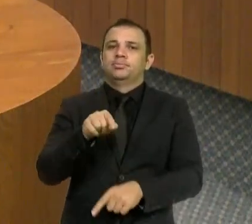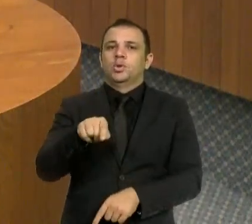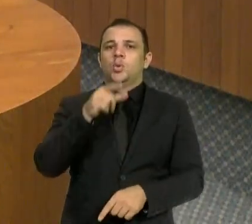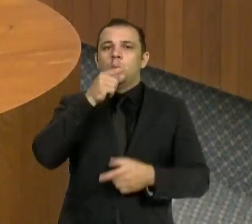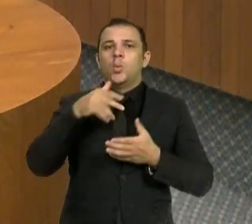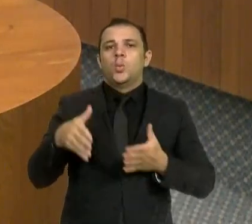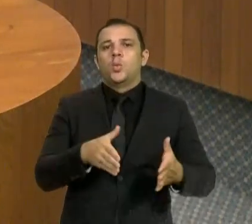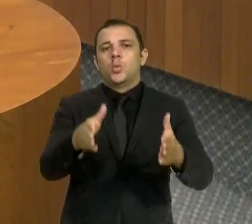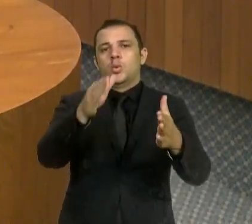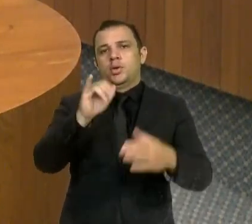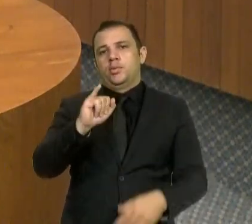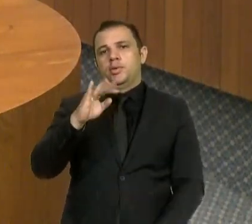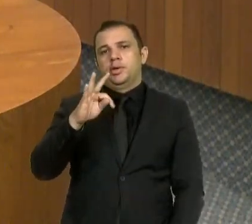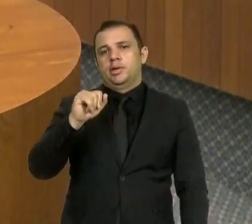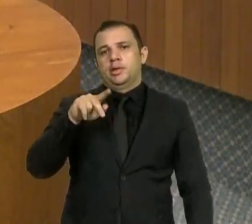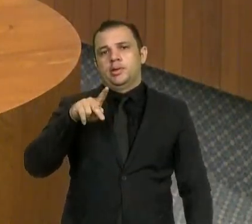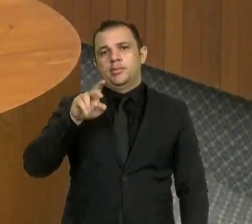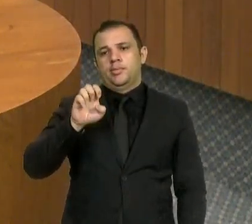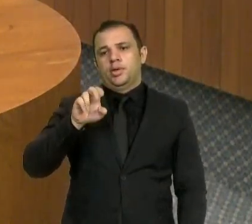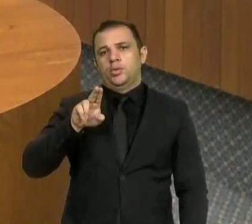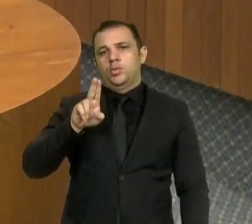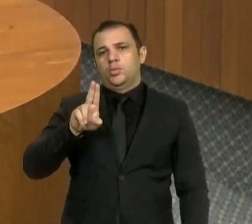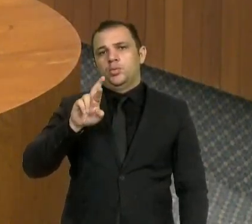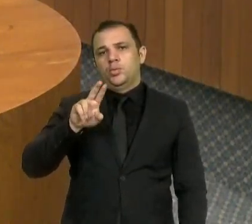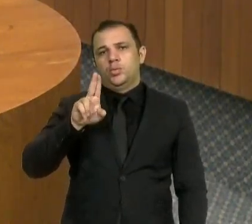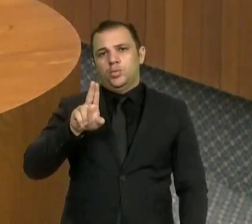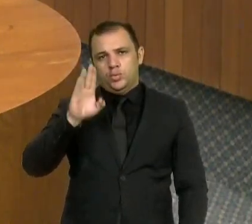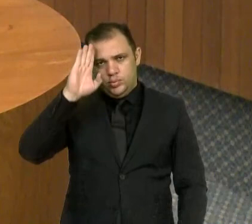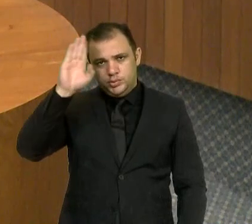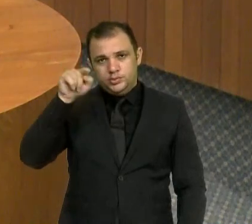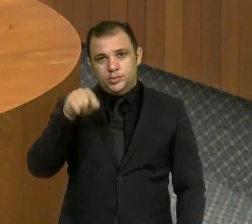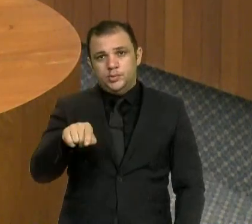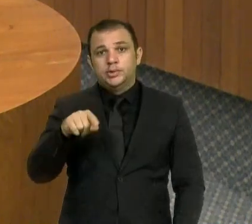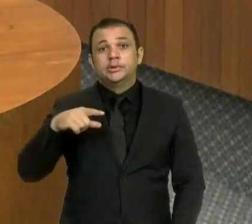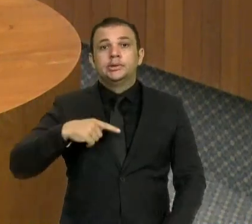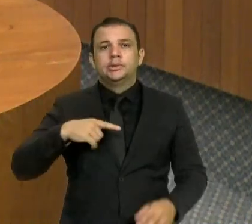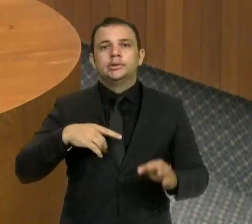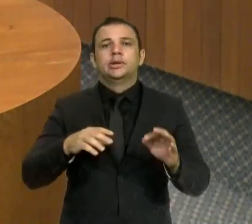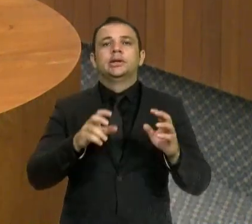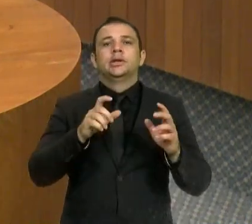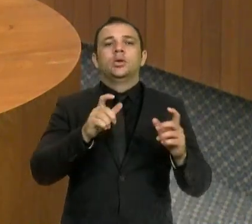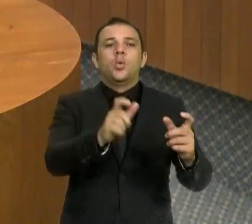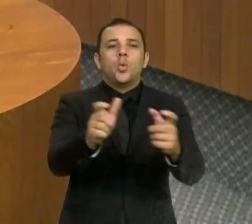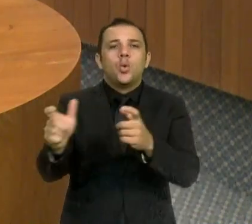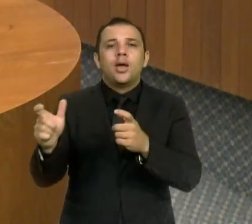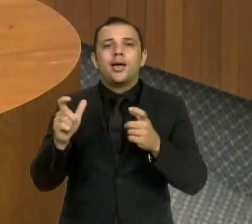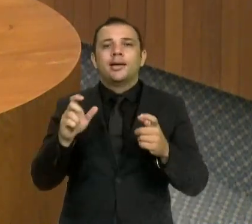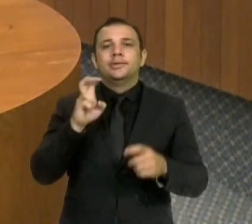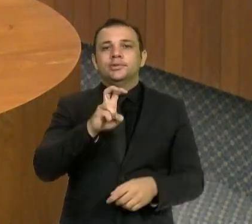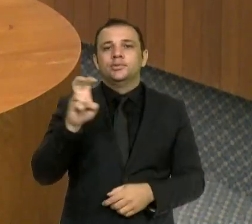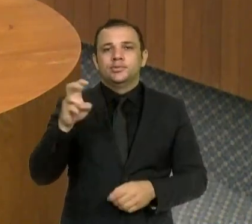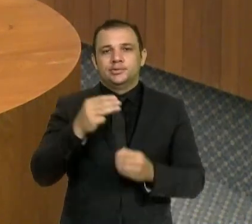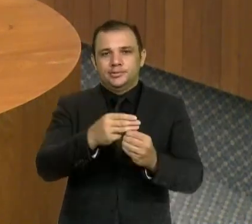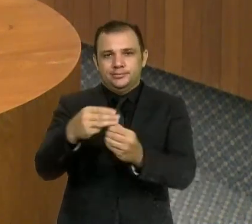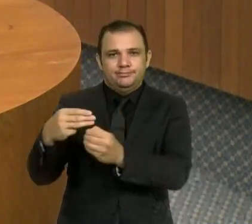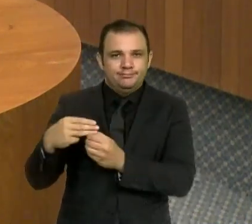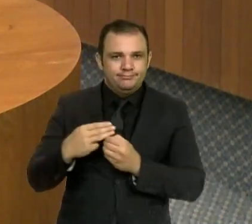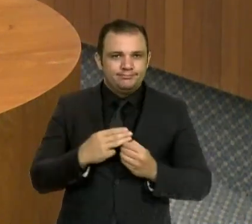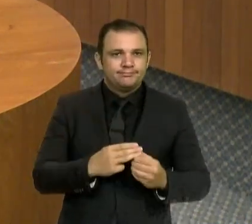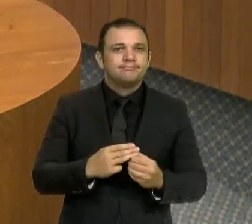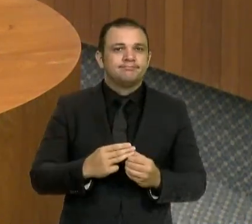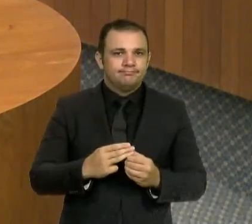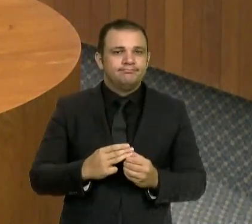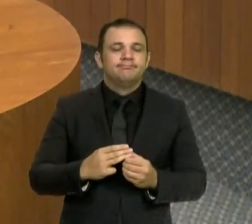principalmente em defesa do rio Itapecuru, que percorre 55 municípios, mas, acima de tudo, em defesa de todos